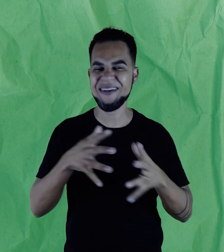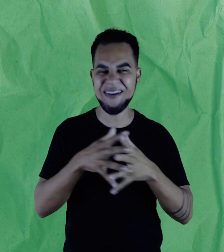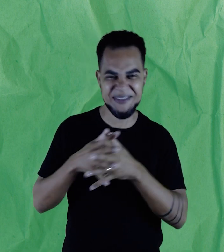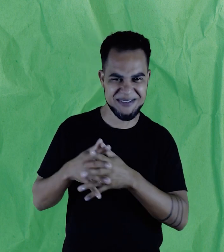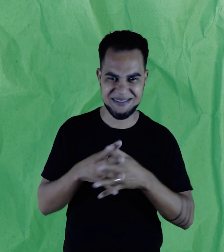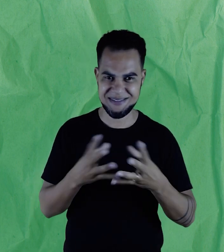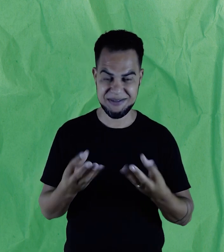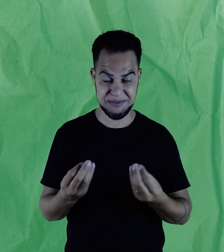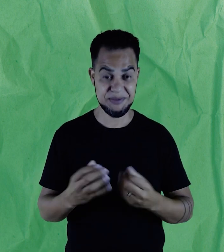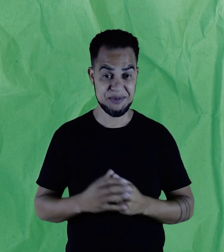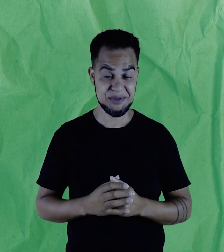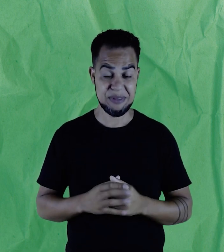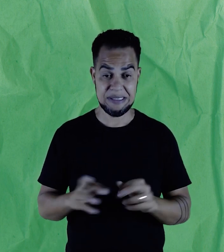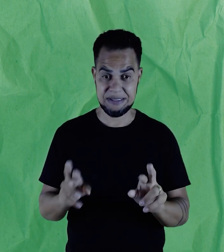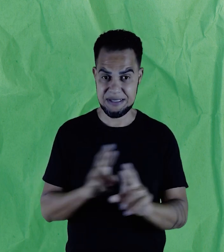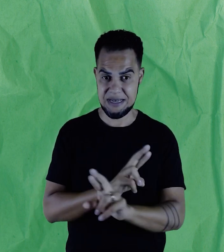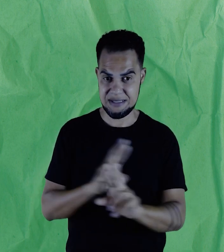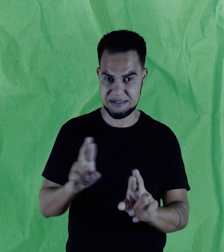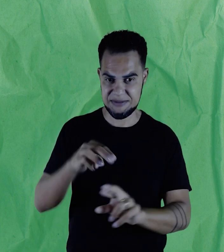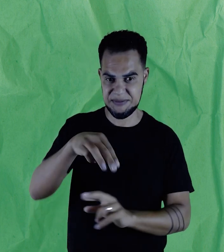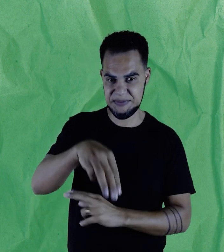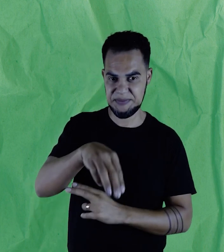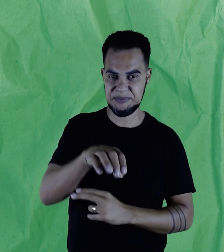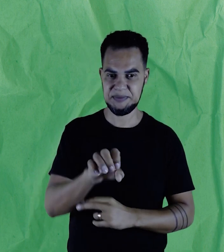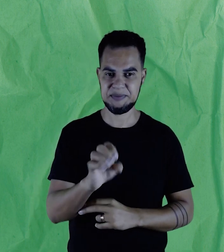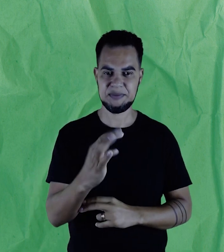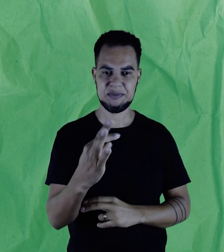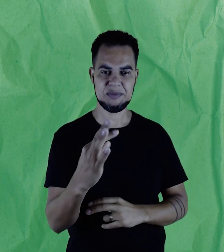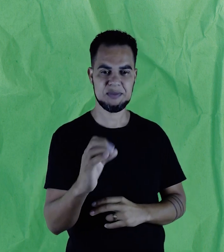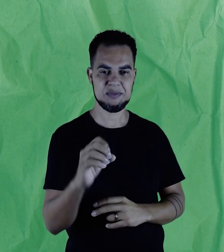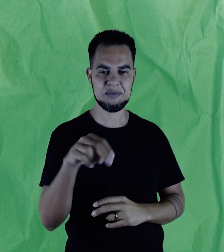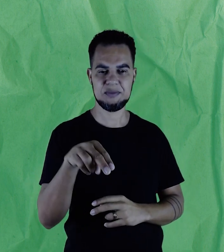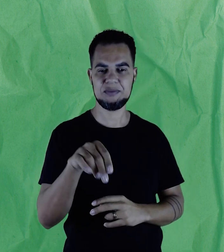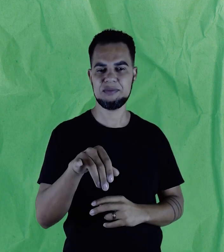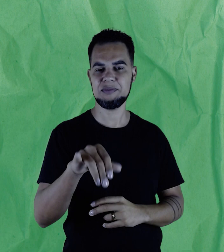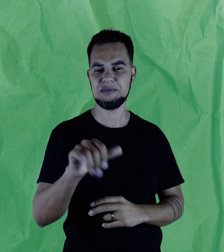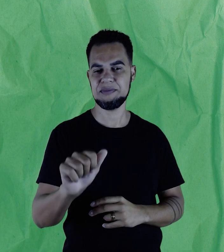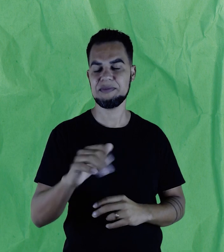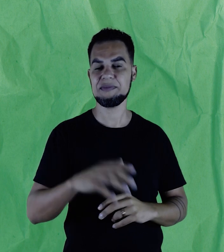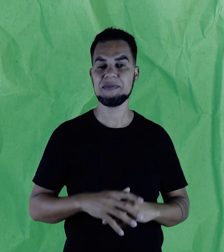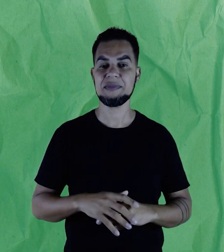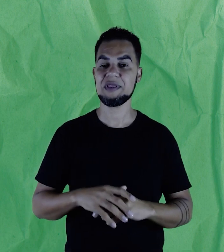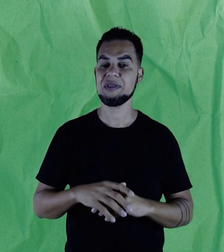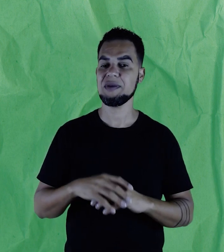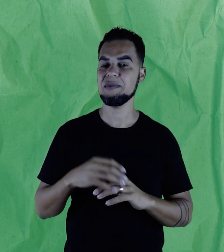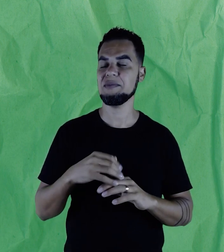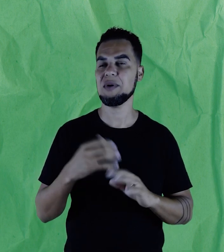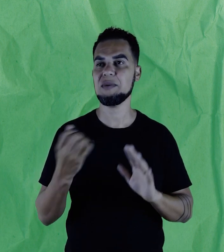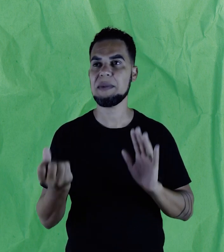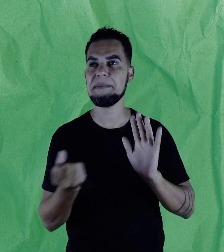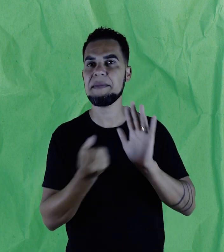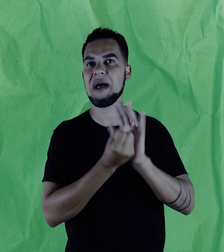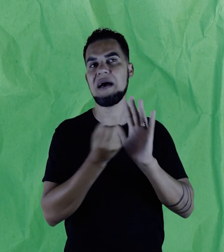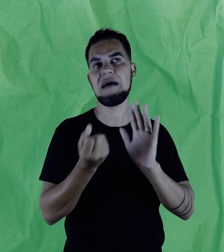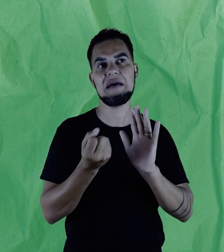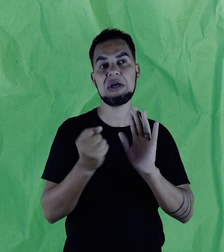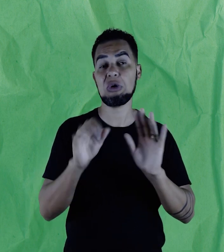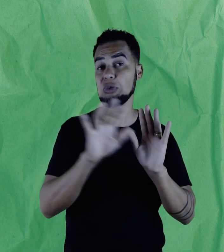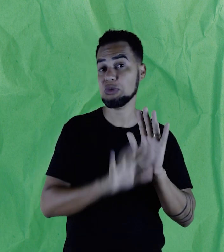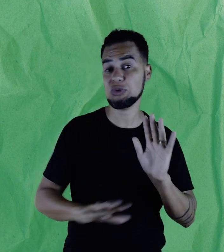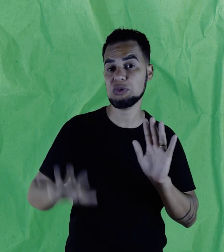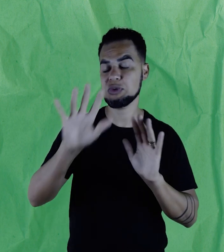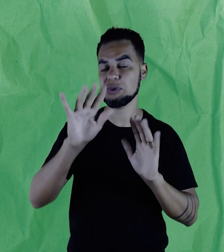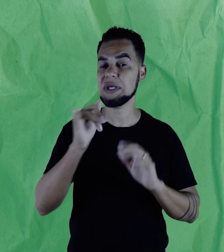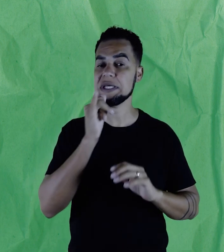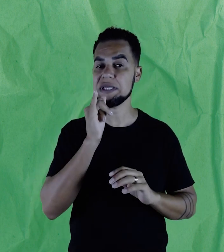na relação de metonímia a coisa algo a qual ela pertence. Então, ó, um produto pela marca, parte pelo todo. Um